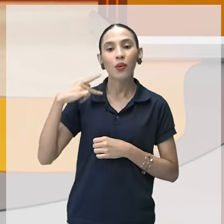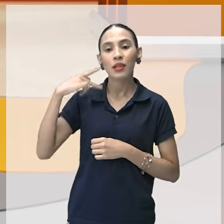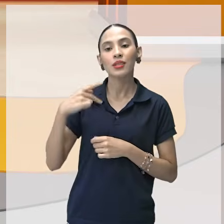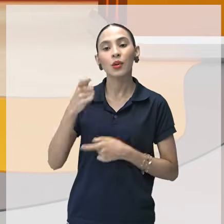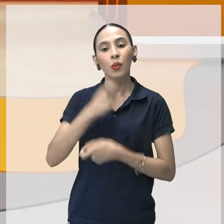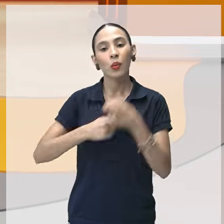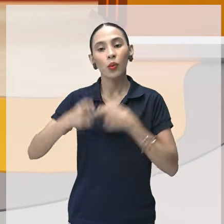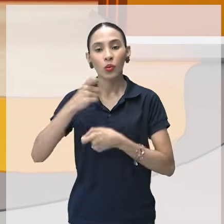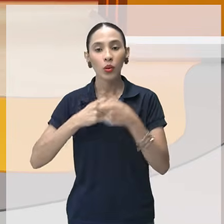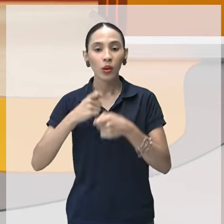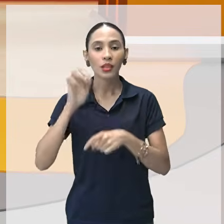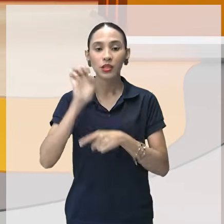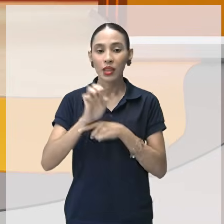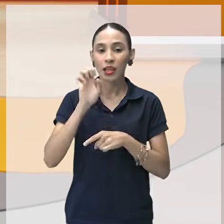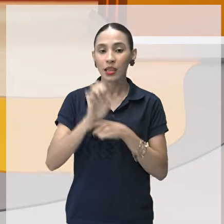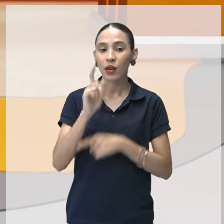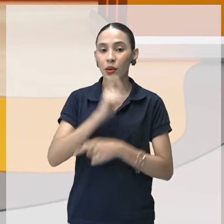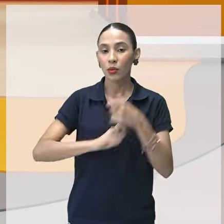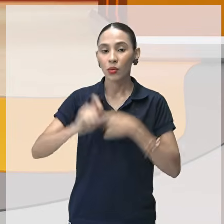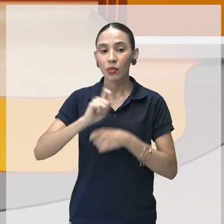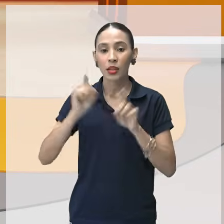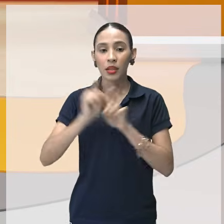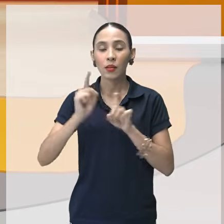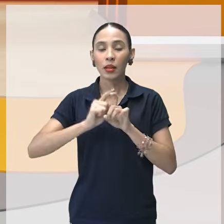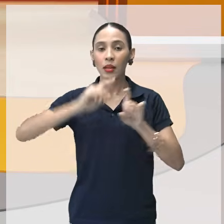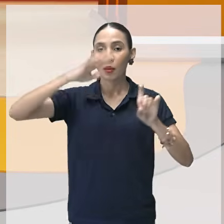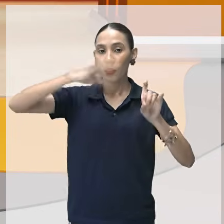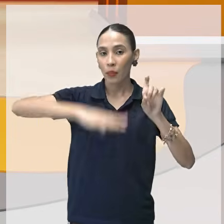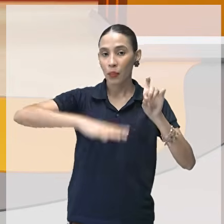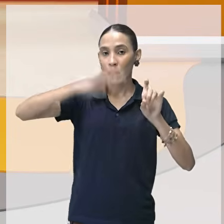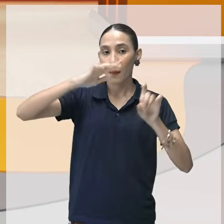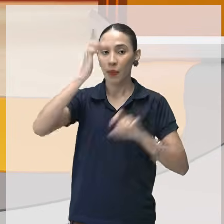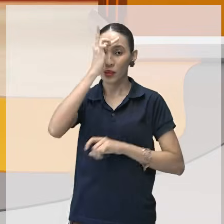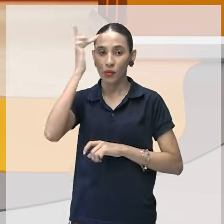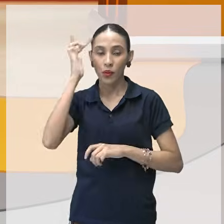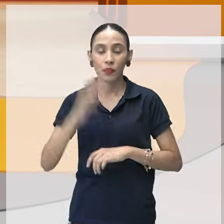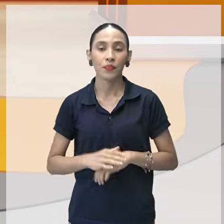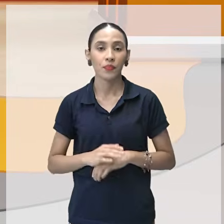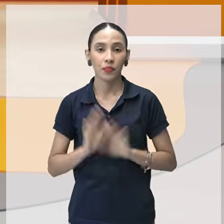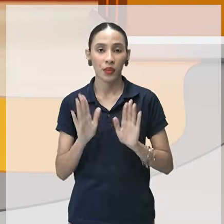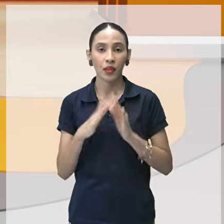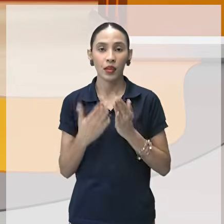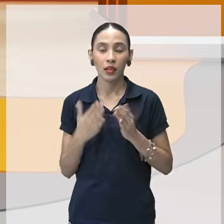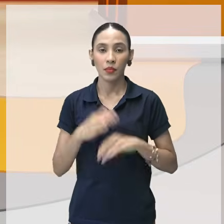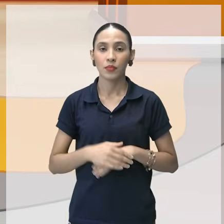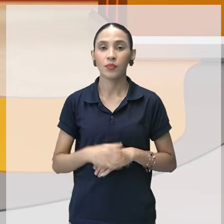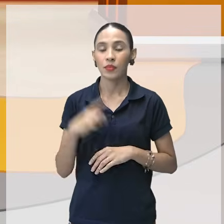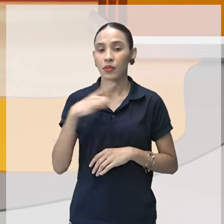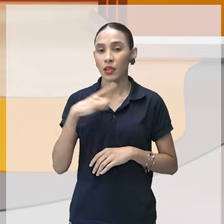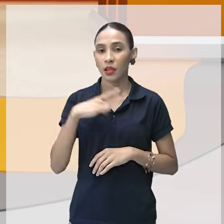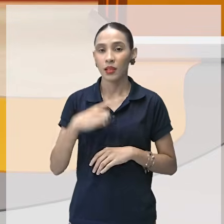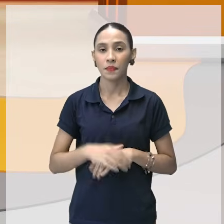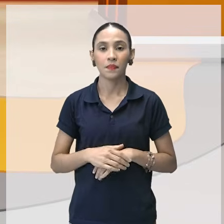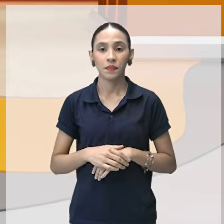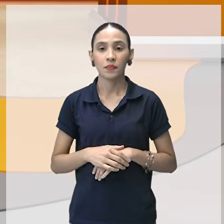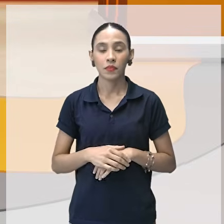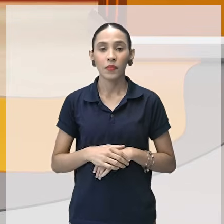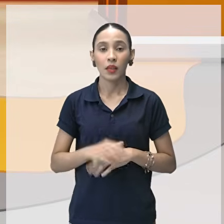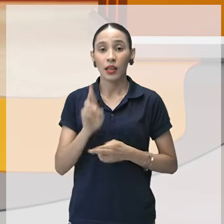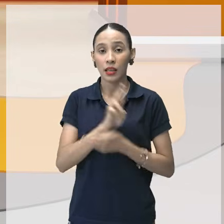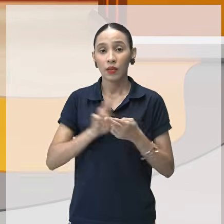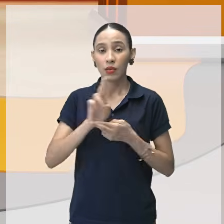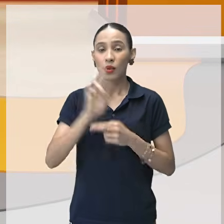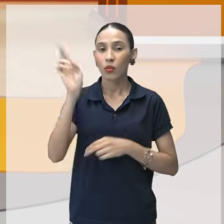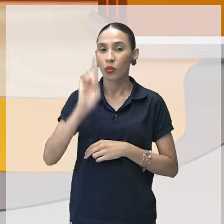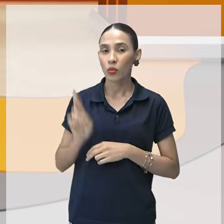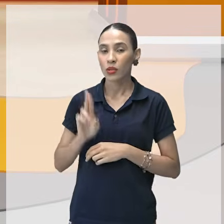controle estatal da economia e o culto à personalidade. Então, quando se tem aqui a colocação da Revolução